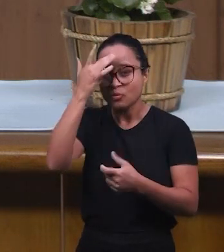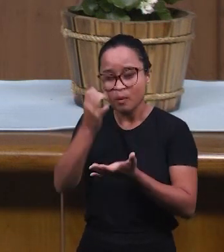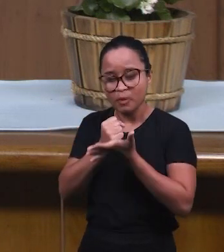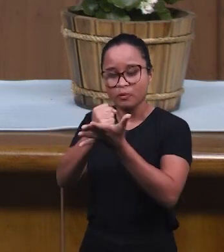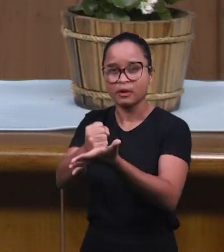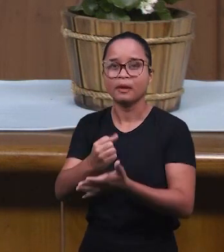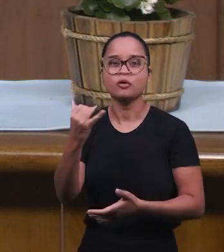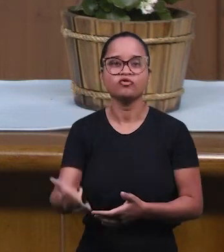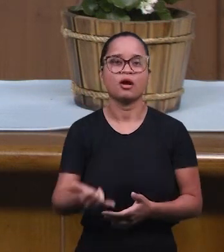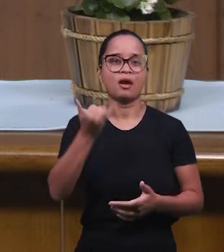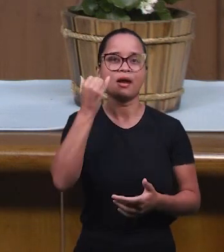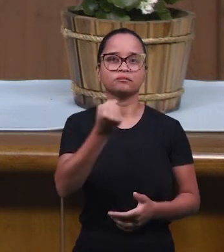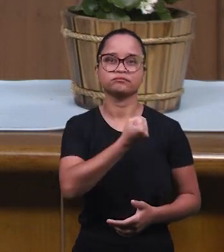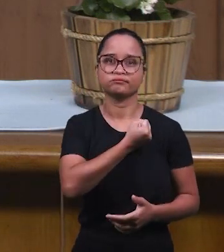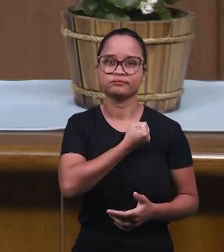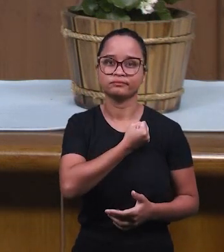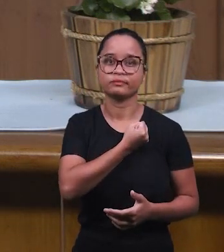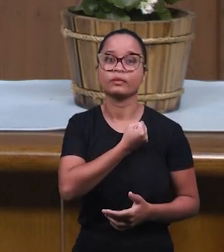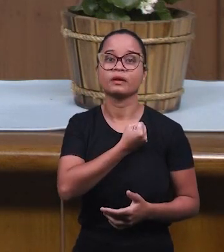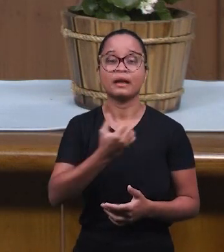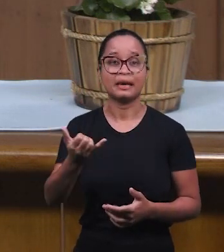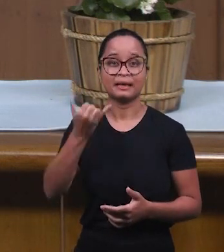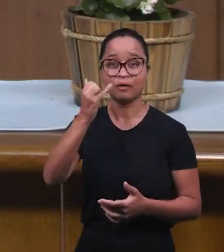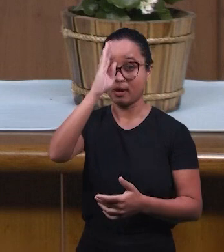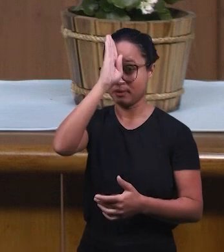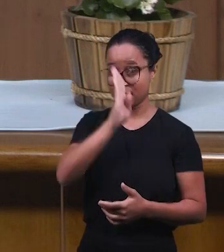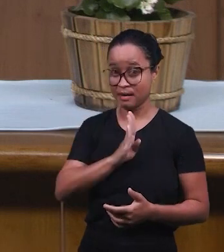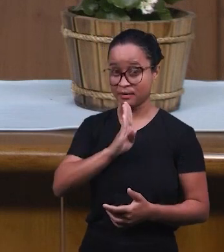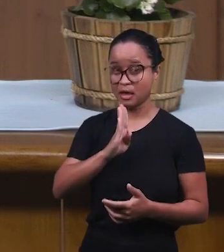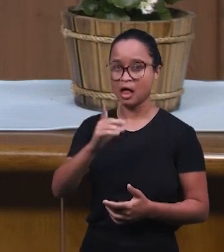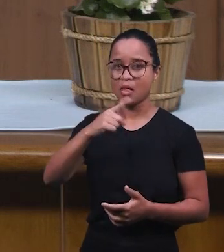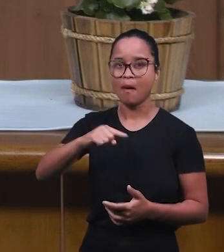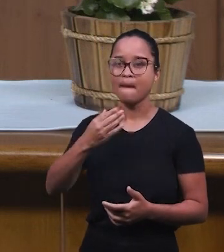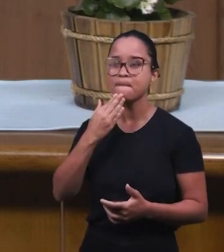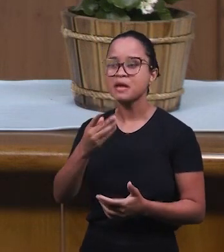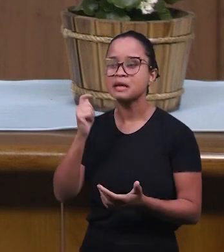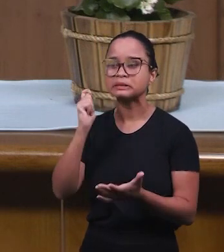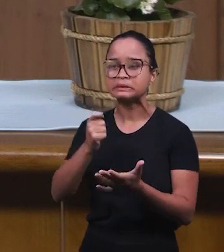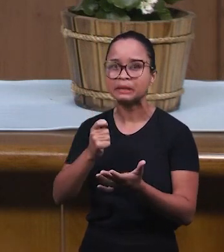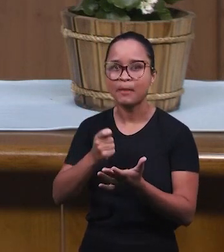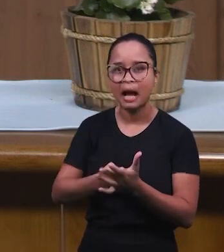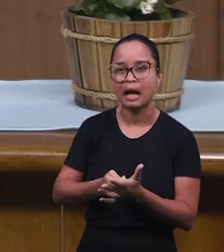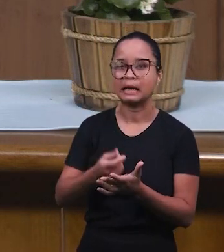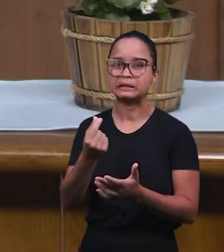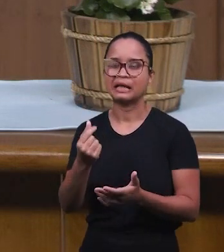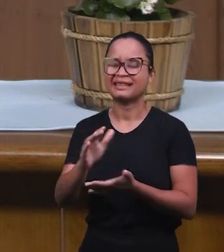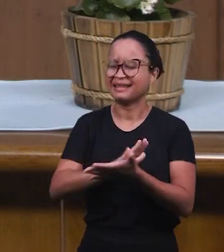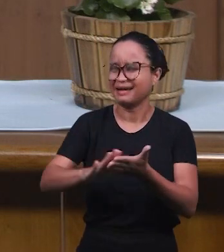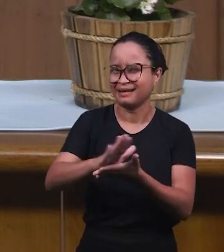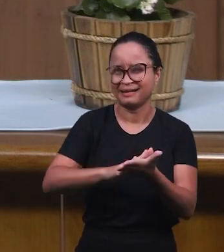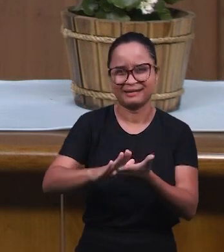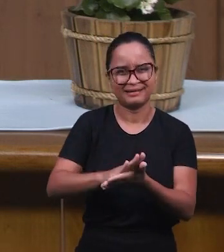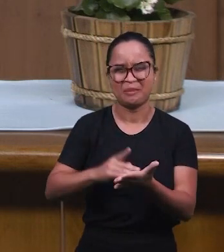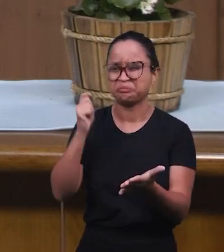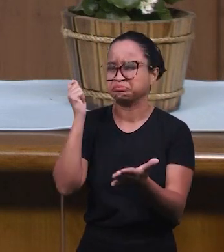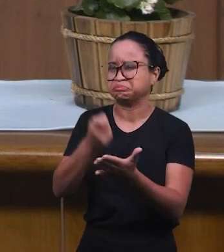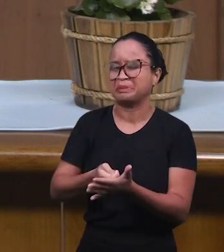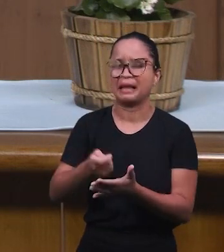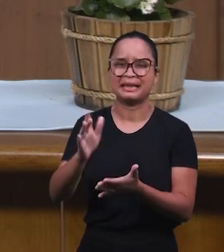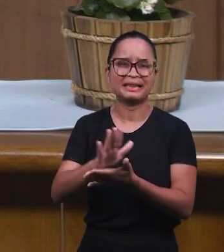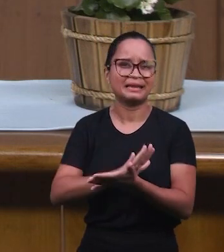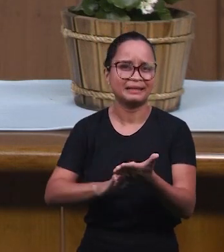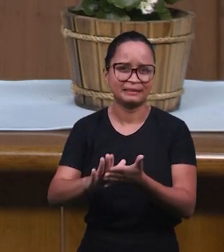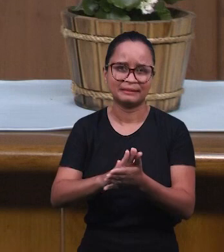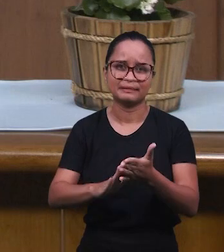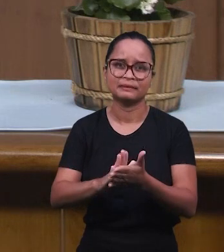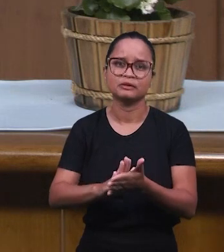escute? Você pode ligar nesse número, a ligação é gratuita e nós não vamos pedir a você qualquer contribuição financeira, não vamos te cobrar